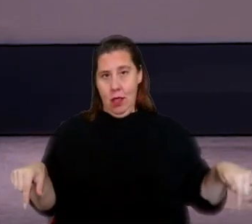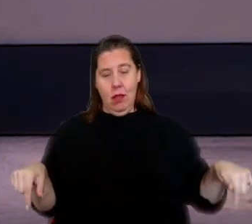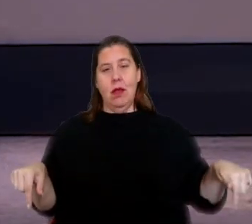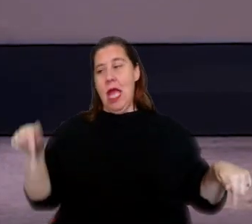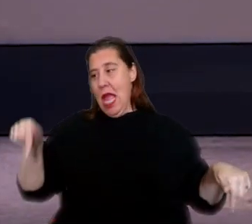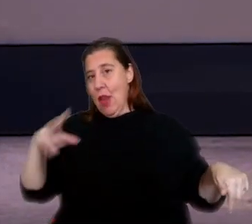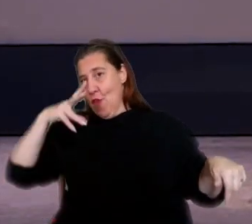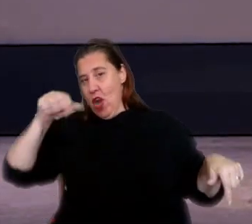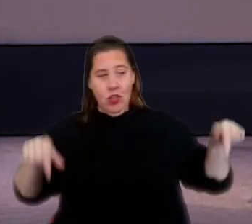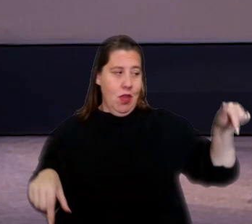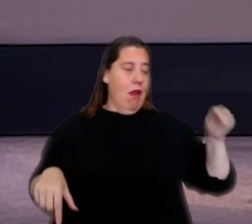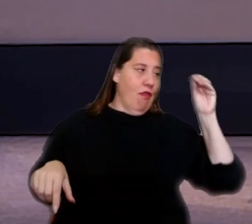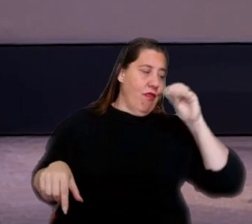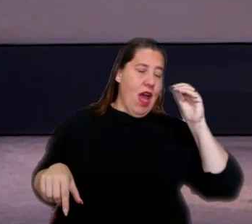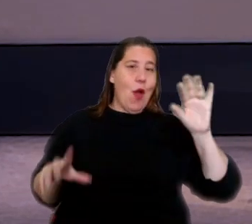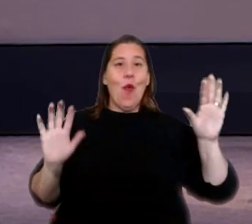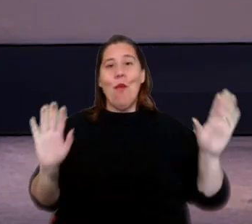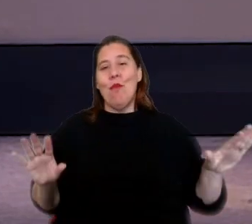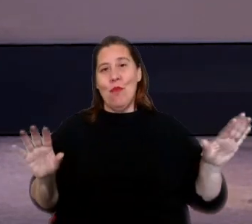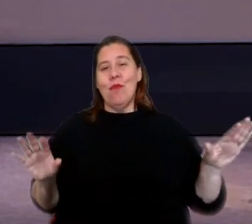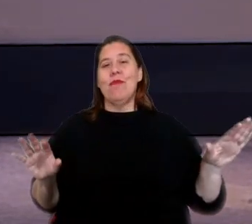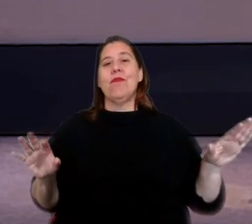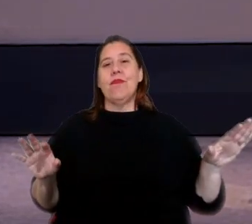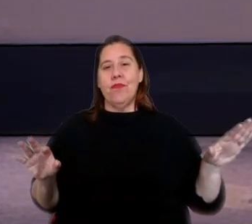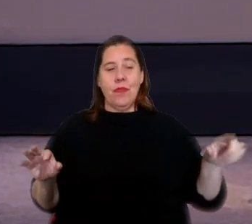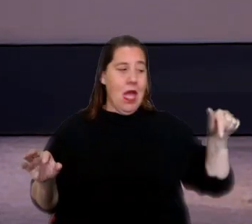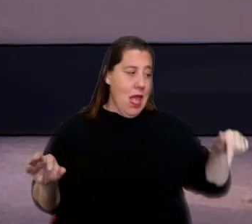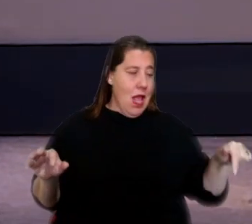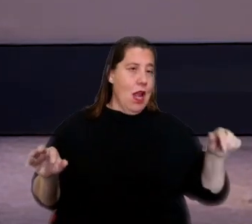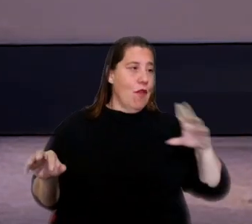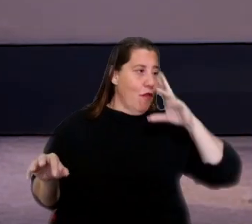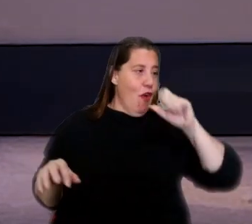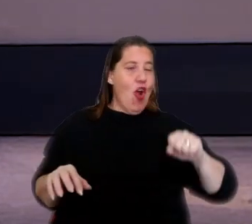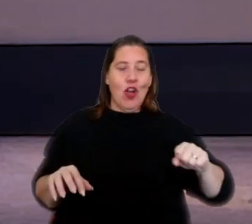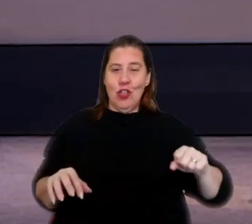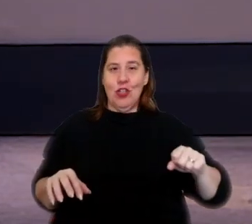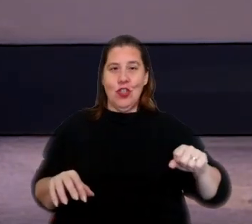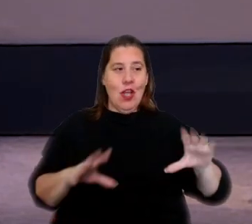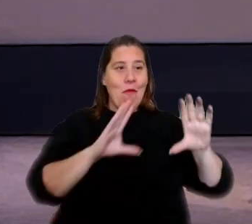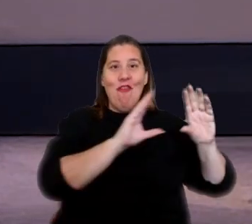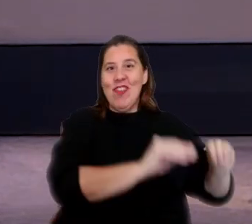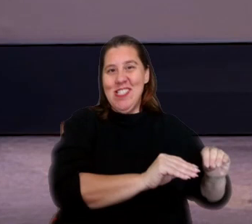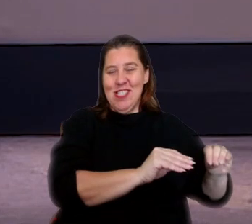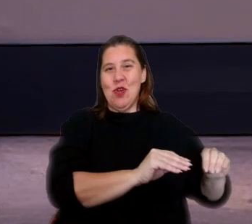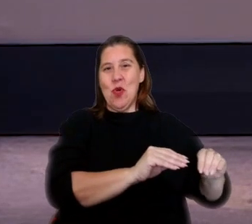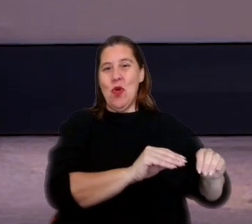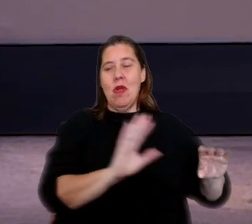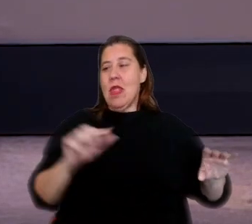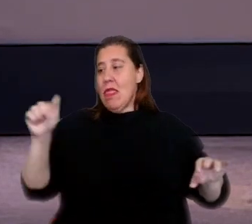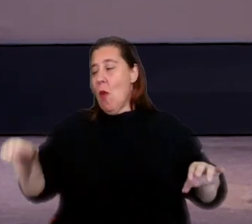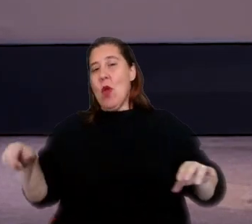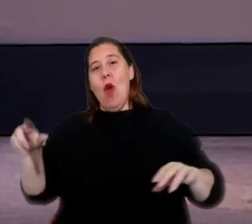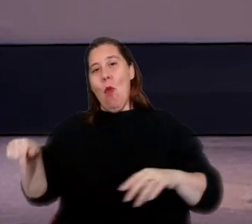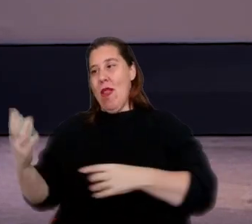Léo, né? Talvez o forte do Léo fosse mais coisas físicas, né? Não